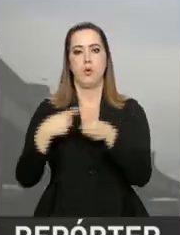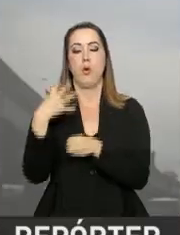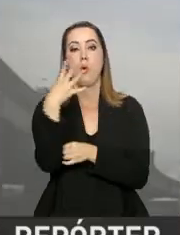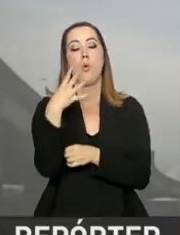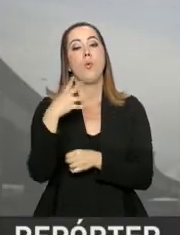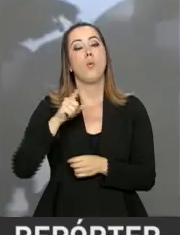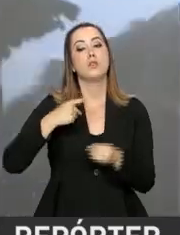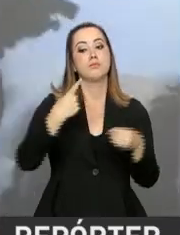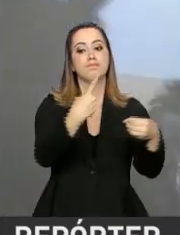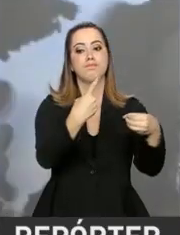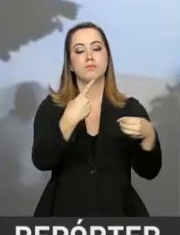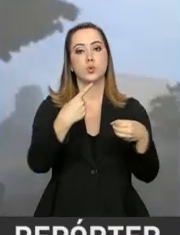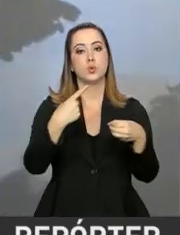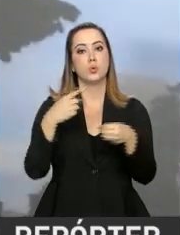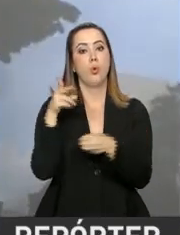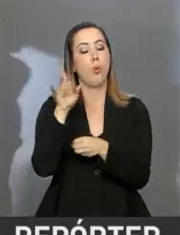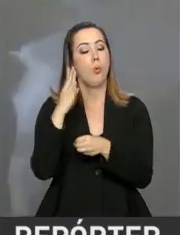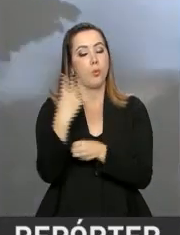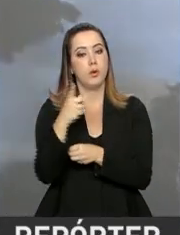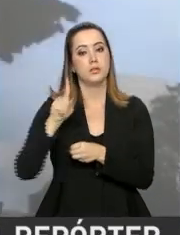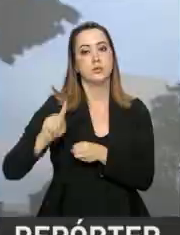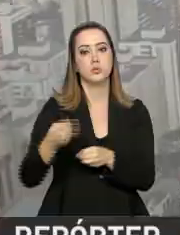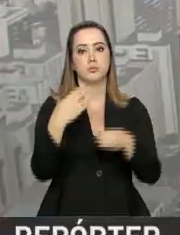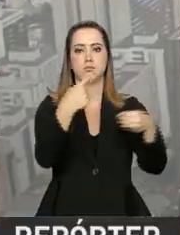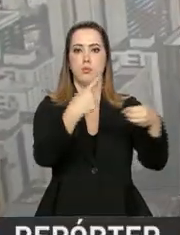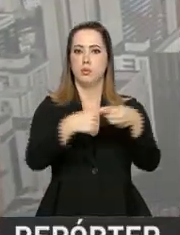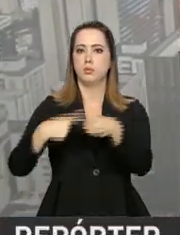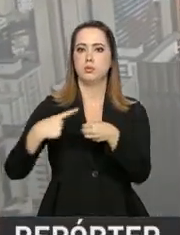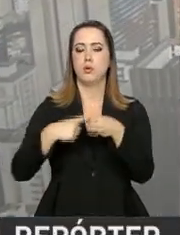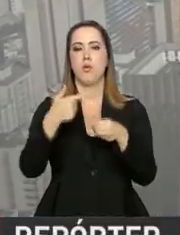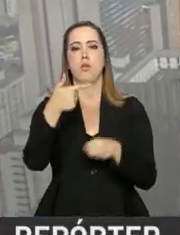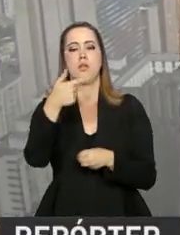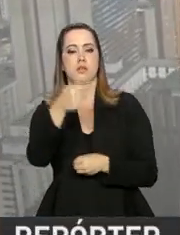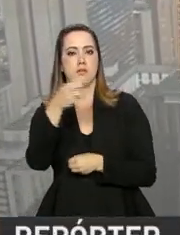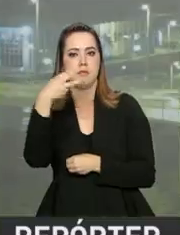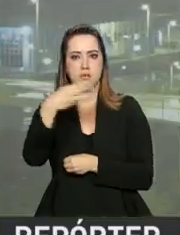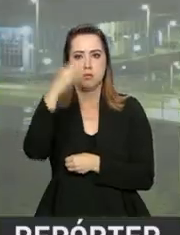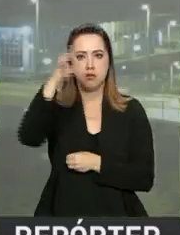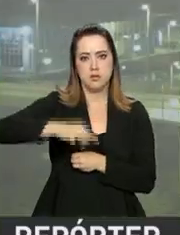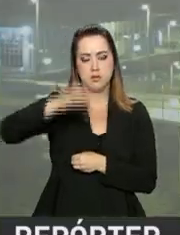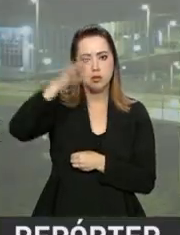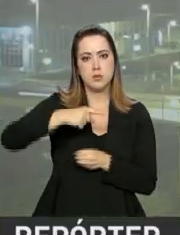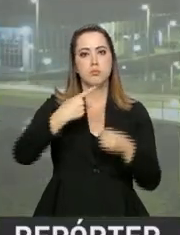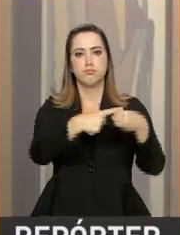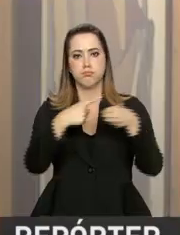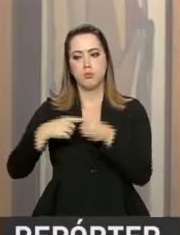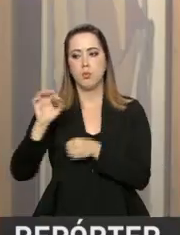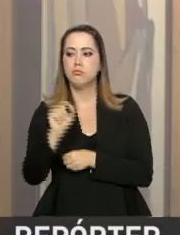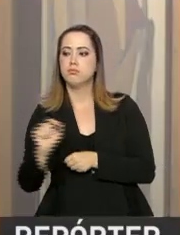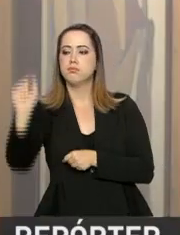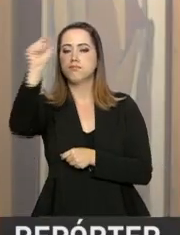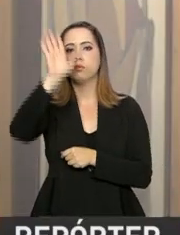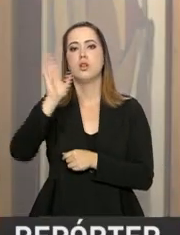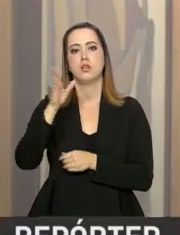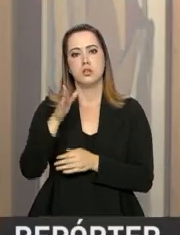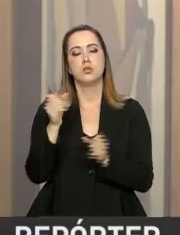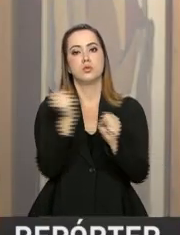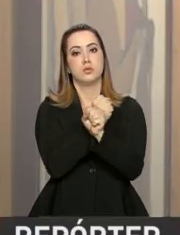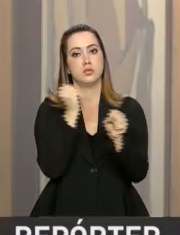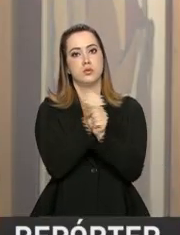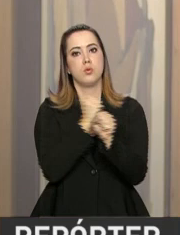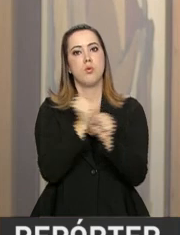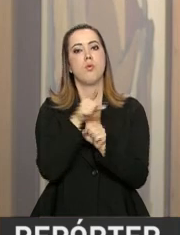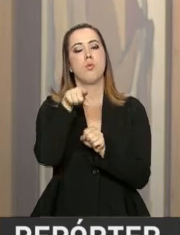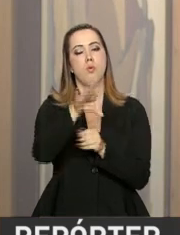mil municípios, o que representa 73% dos municípios brasileiros, já tiveram obras financiadas